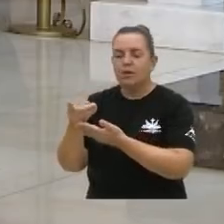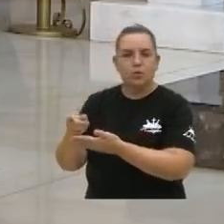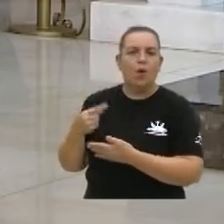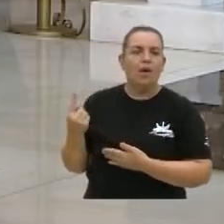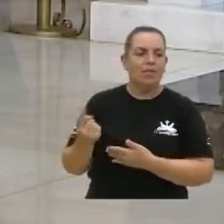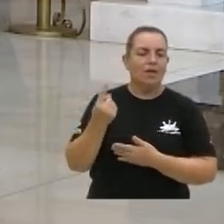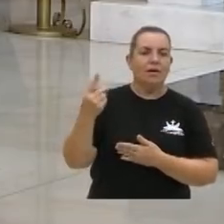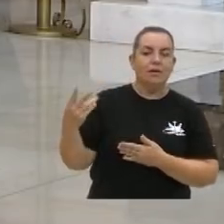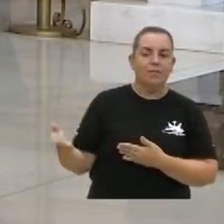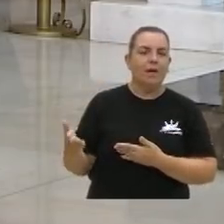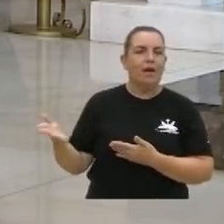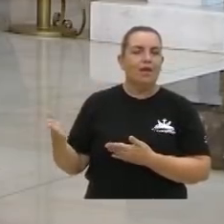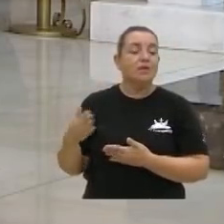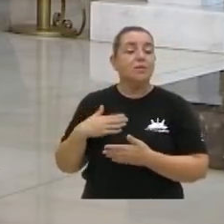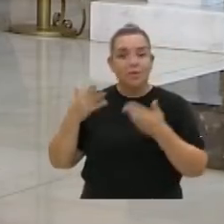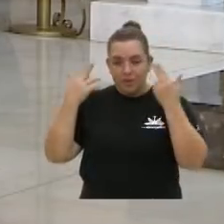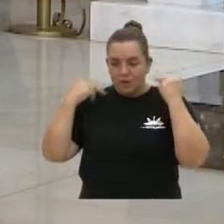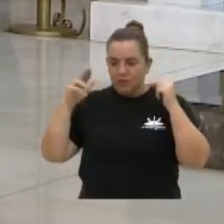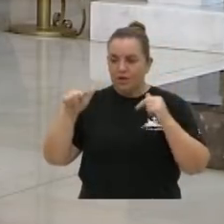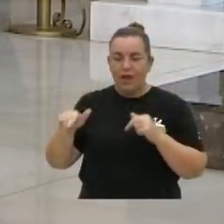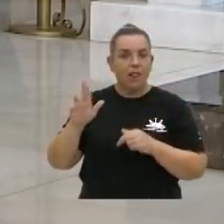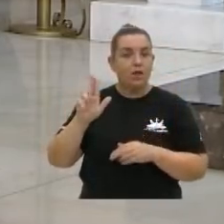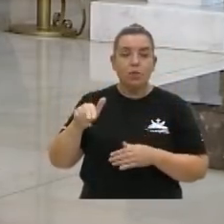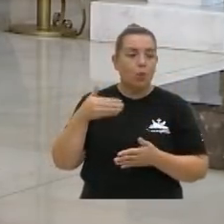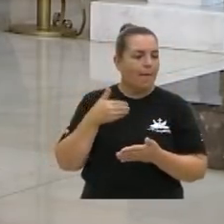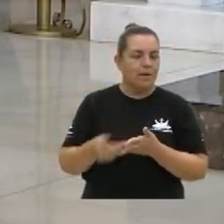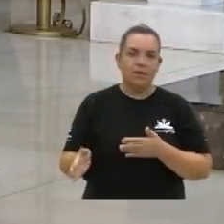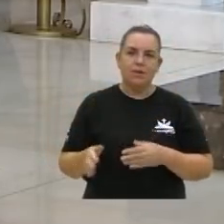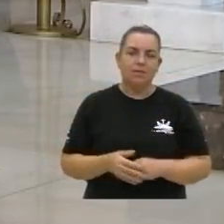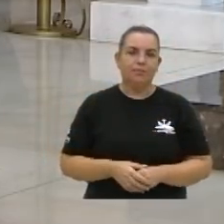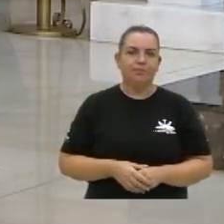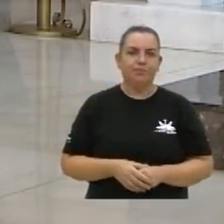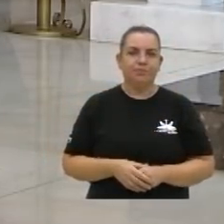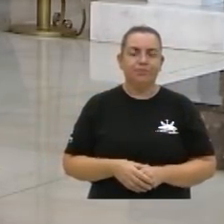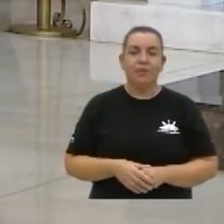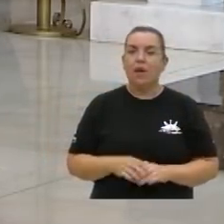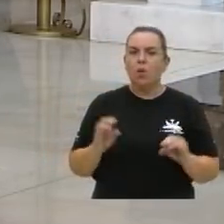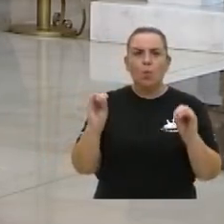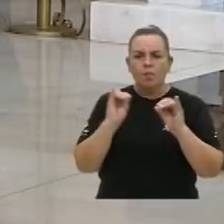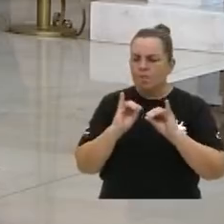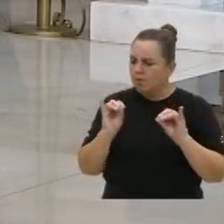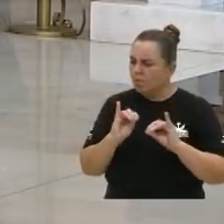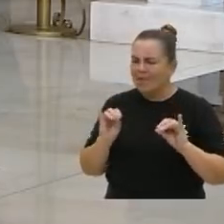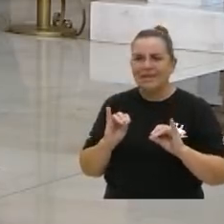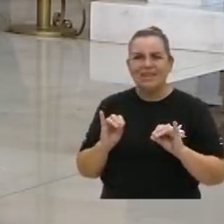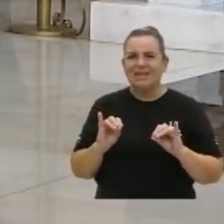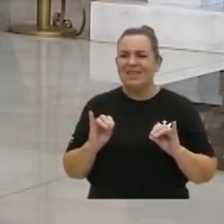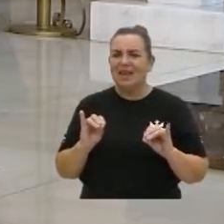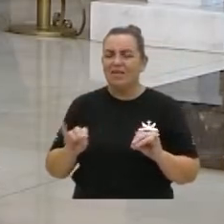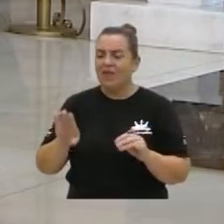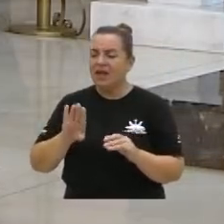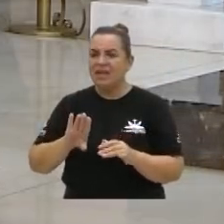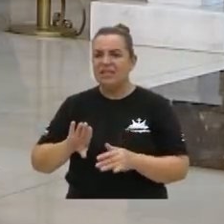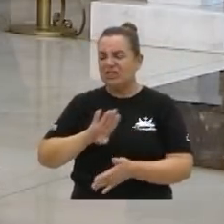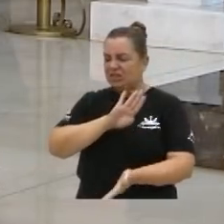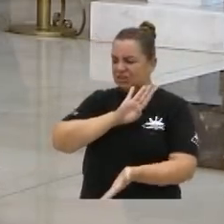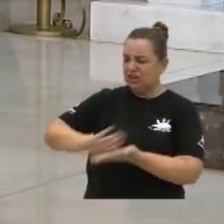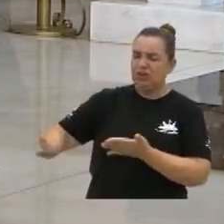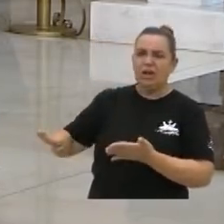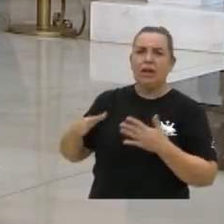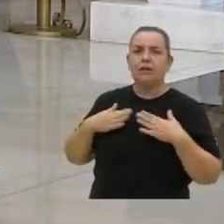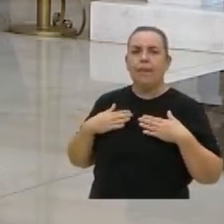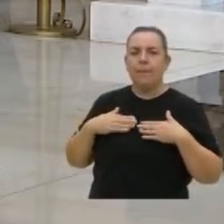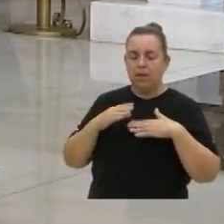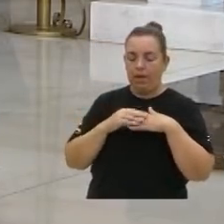eterna e elas jamais se perderão. E ninguém vai arrancá-las da